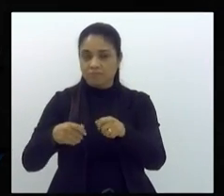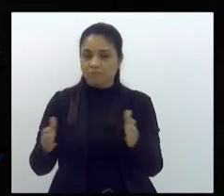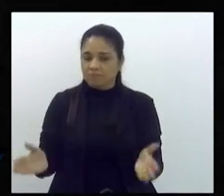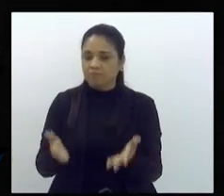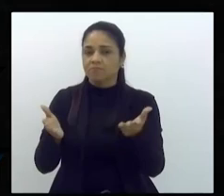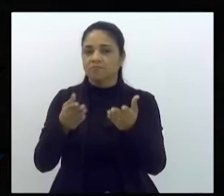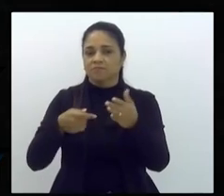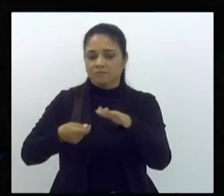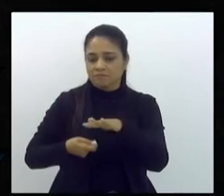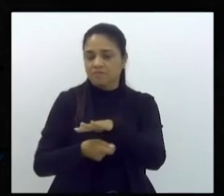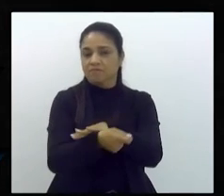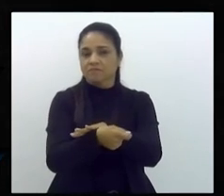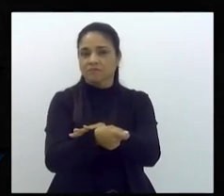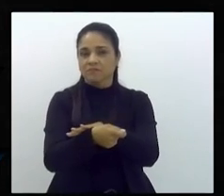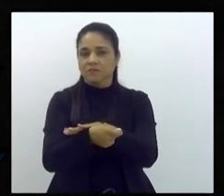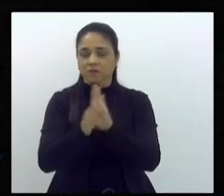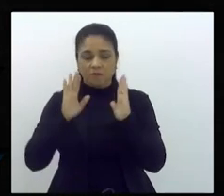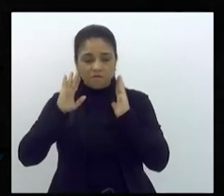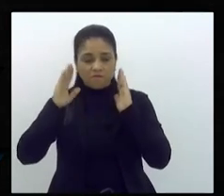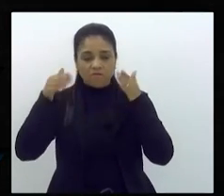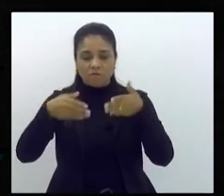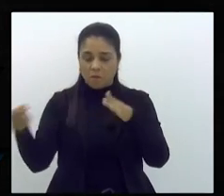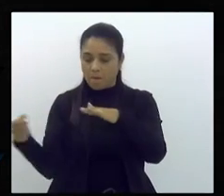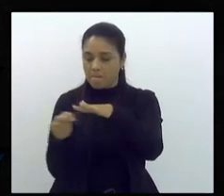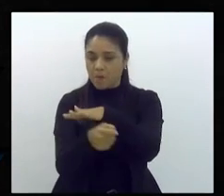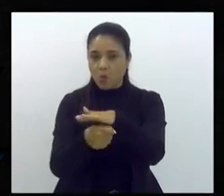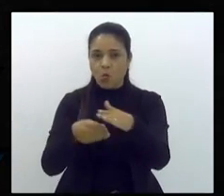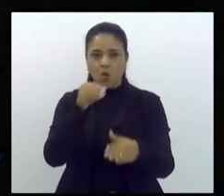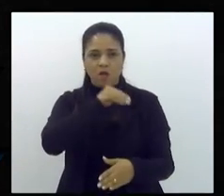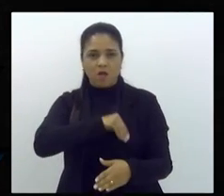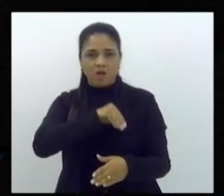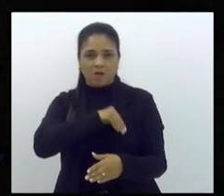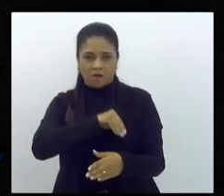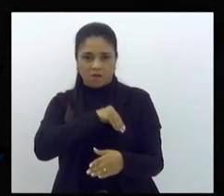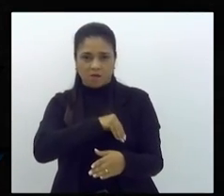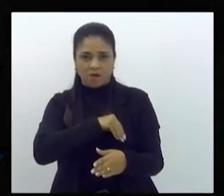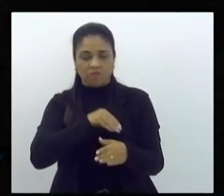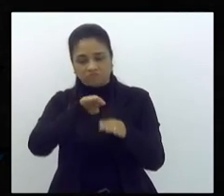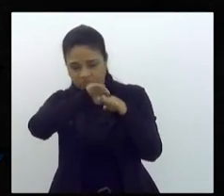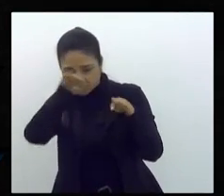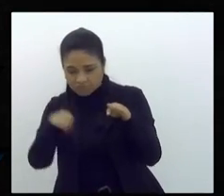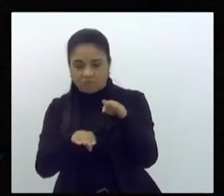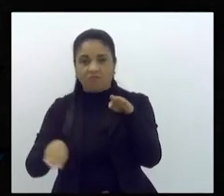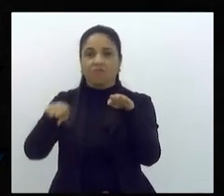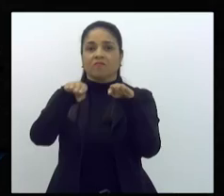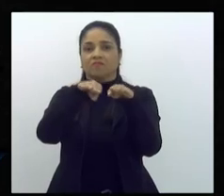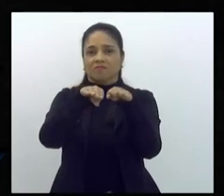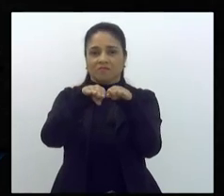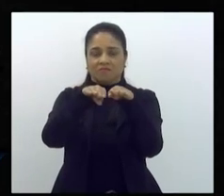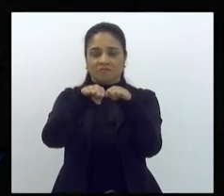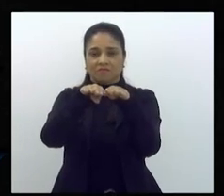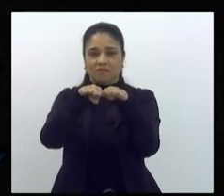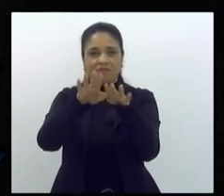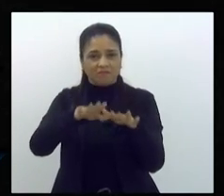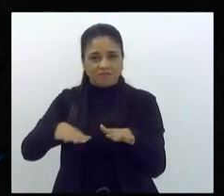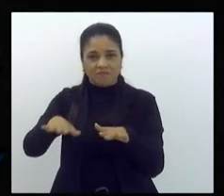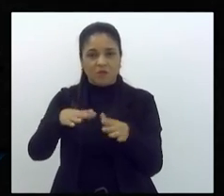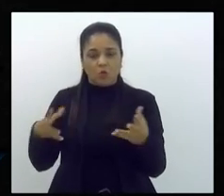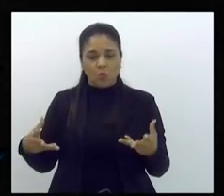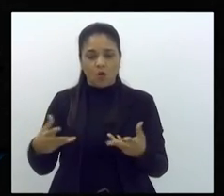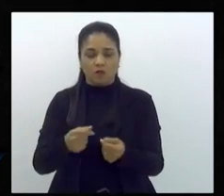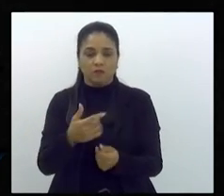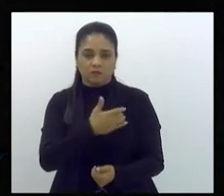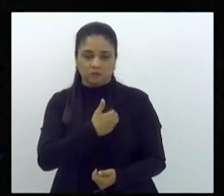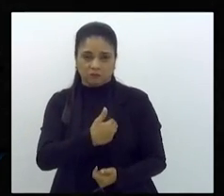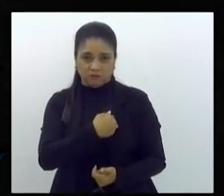investimentos voltado para a geração de emprego e renda redução das desigualdades regionais e melhoria na qualidade de vida